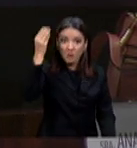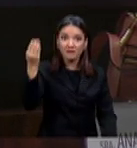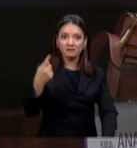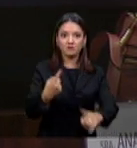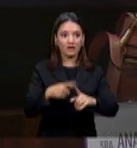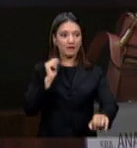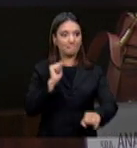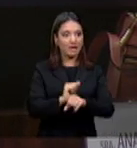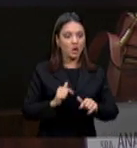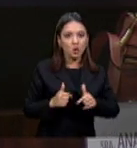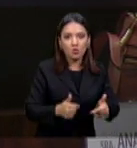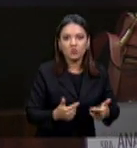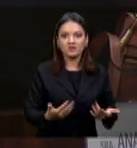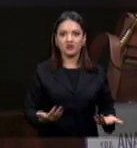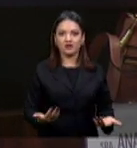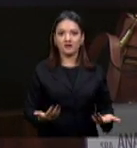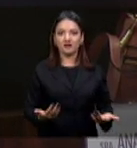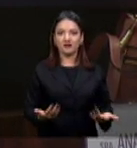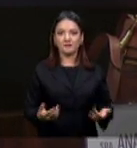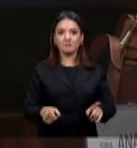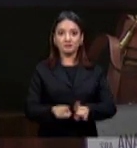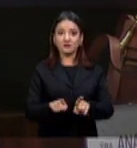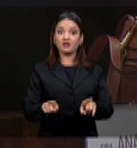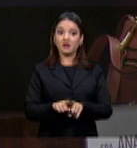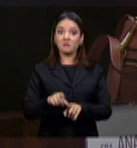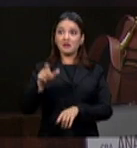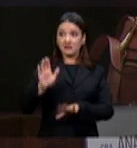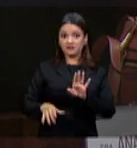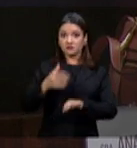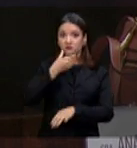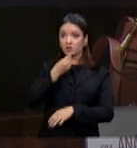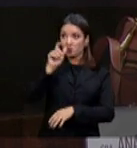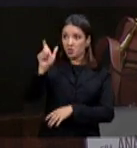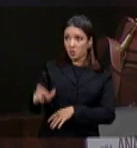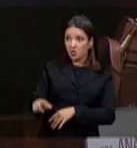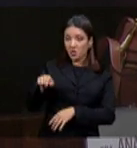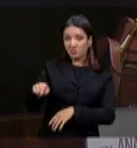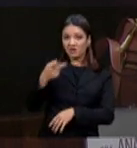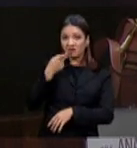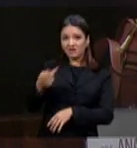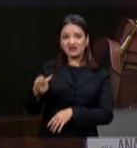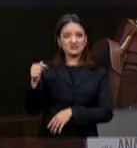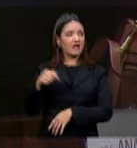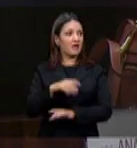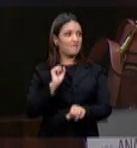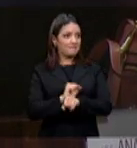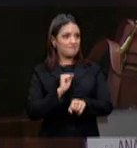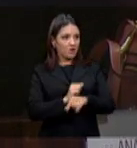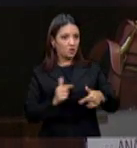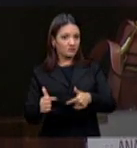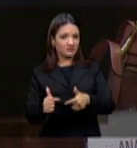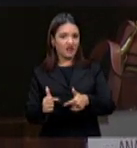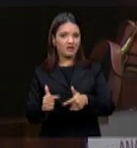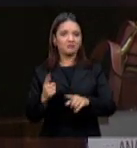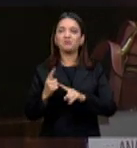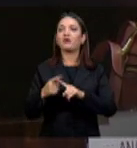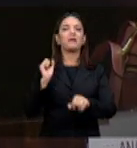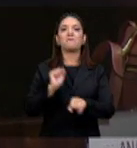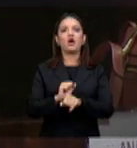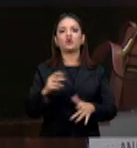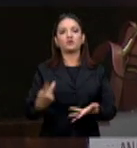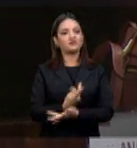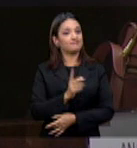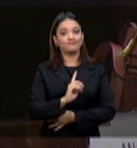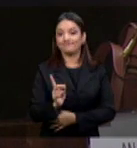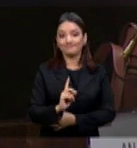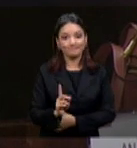lutar, e há uma percepção, inclusive, dos próprios abusadores de que no momento em que parou de lutar, aquele abuso parou de acontecer. Mas, na verdade, não aconteceu,